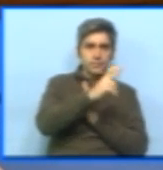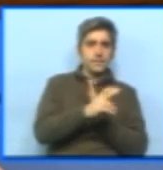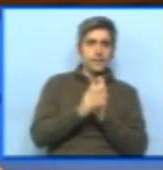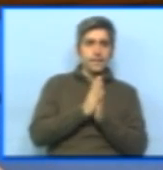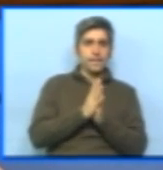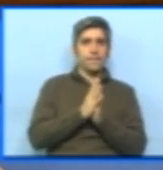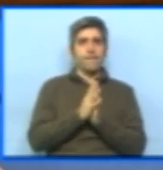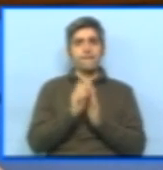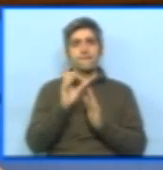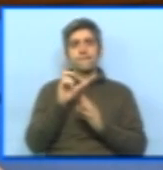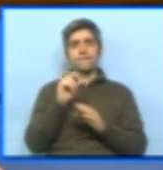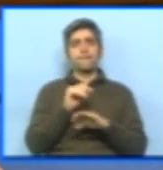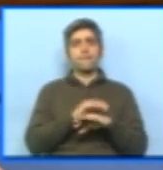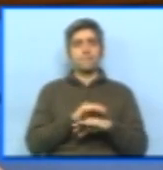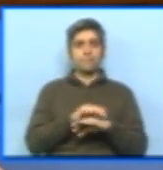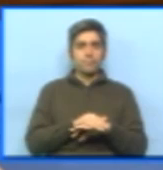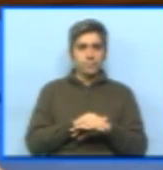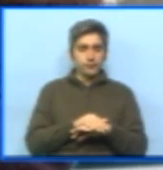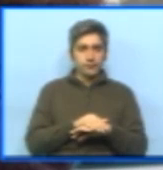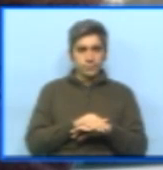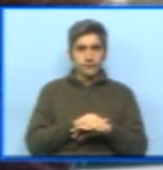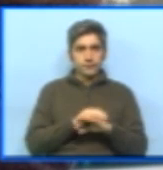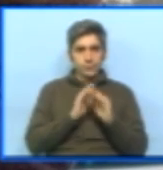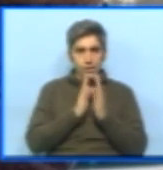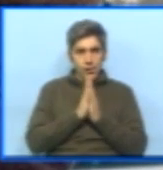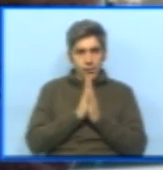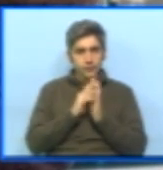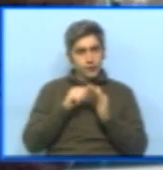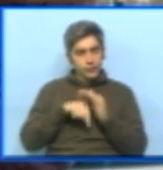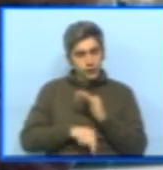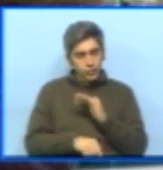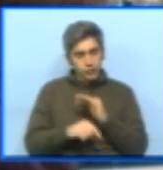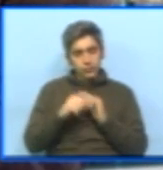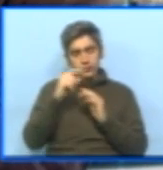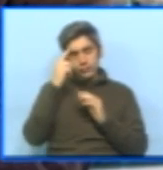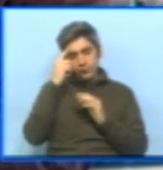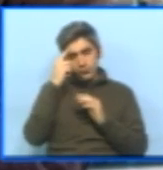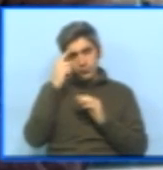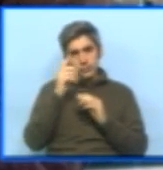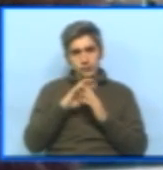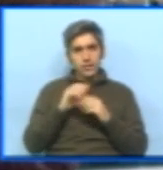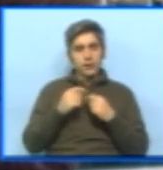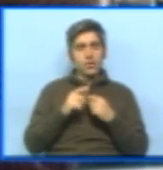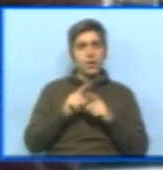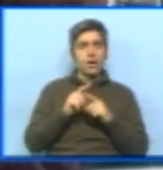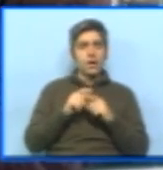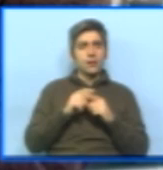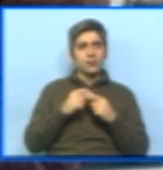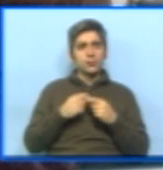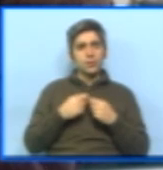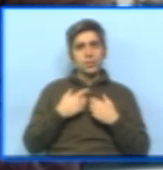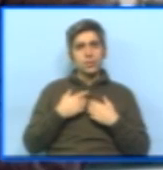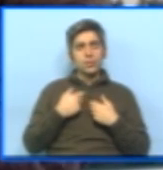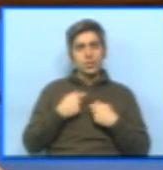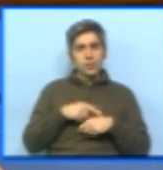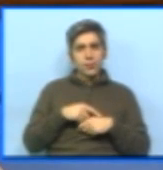Também um bocadinho porque a intensidade da oração e o desgaste e o